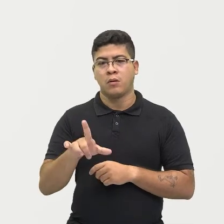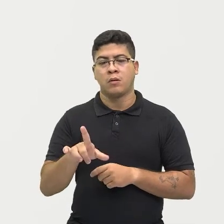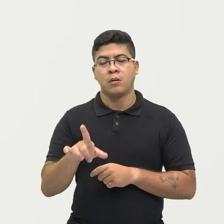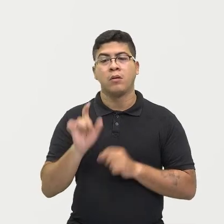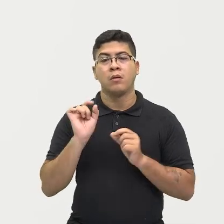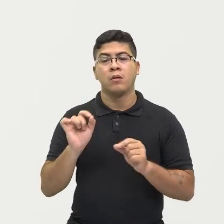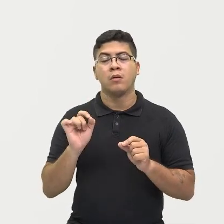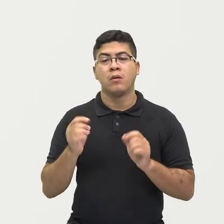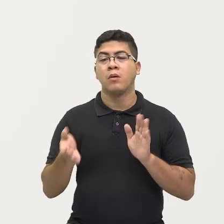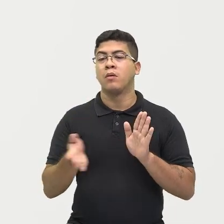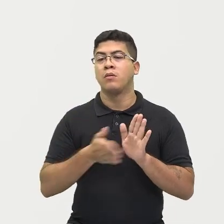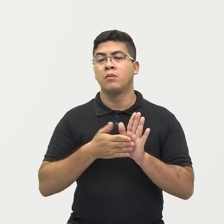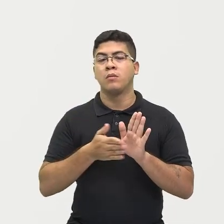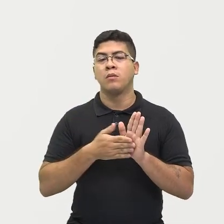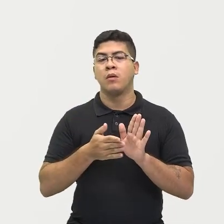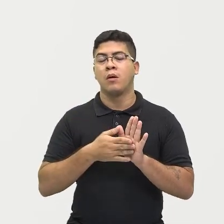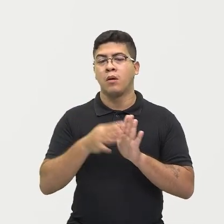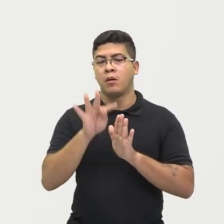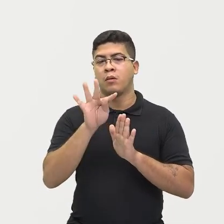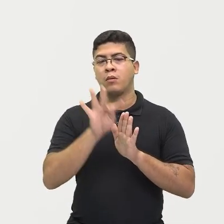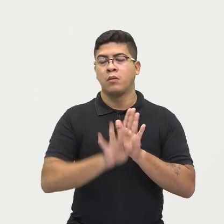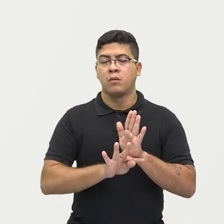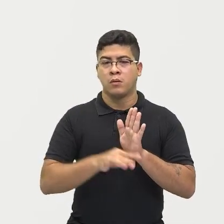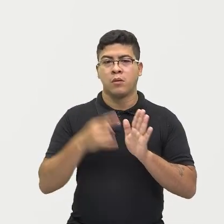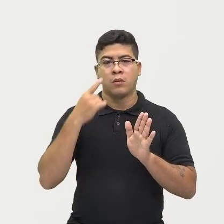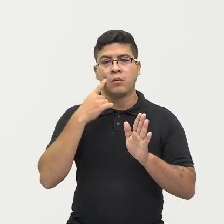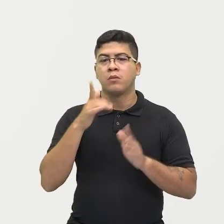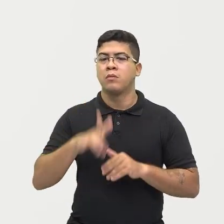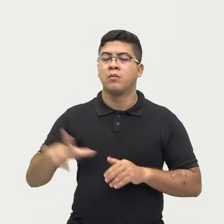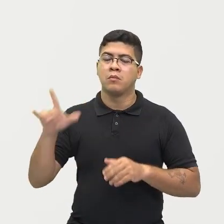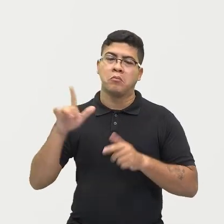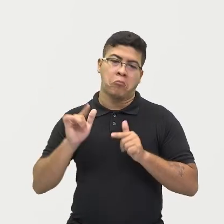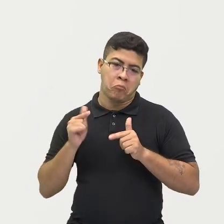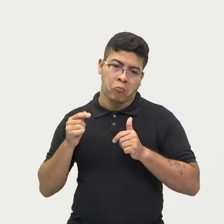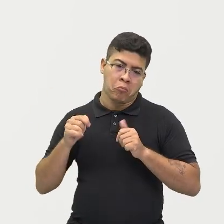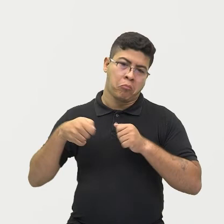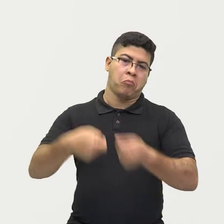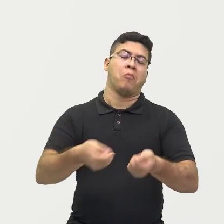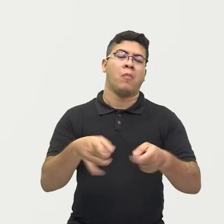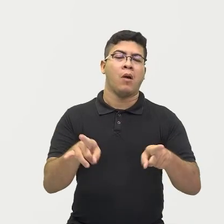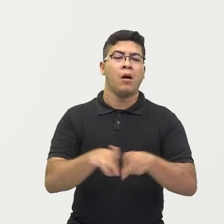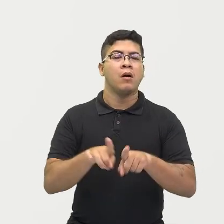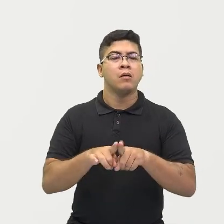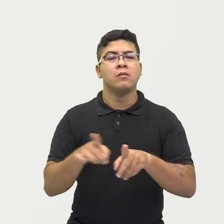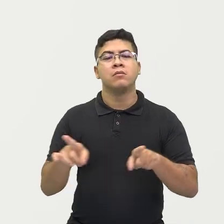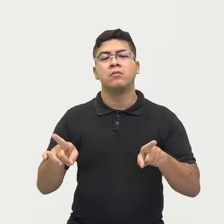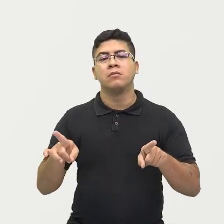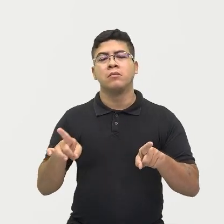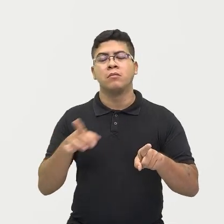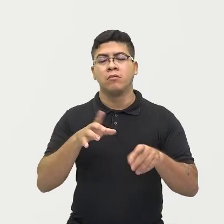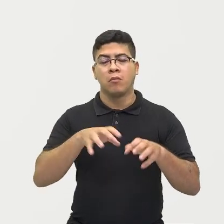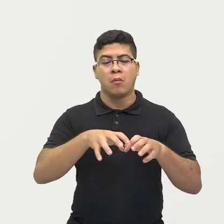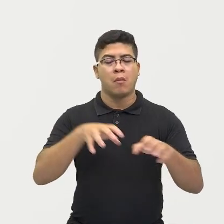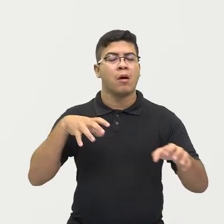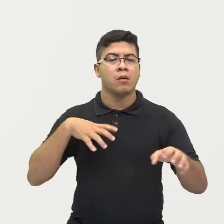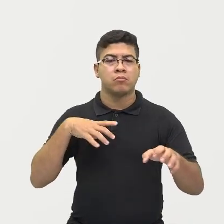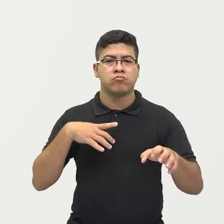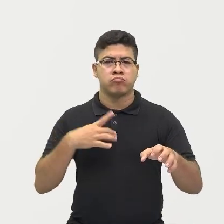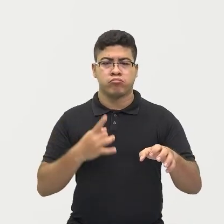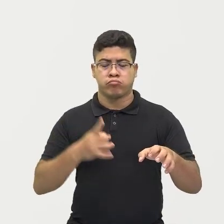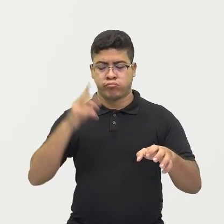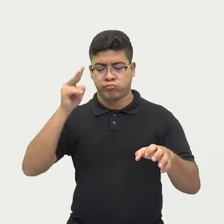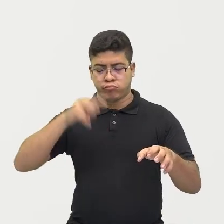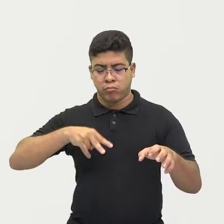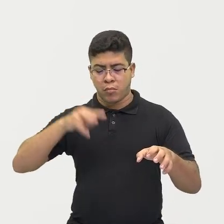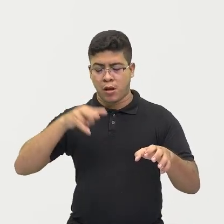ele propunha um projeto literário mais agressivo, né, com o intuito de fazer o leitor reagir saindo da zona de conforto.